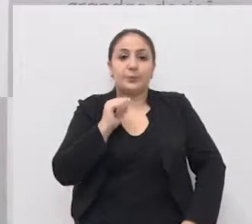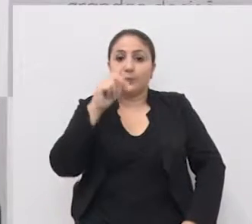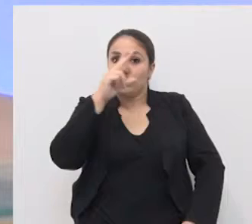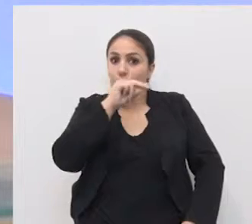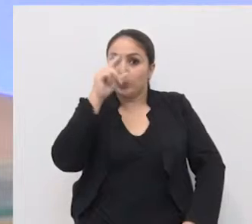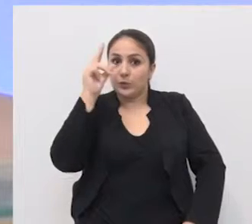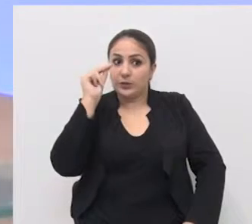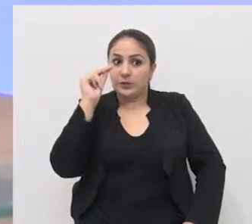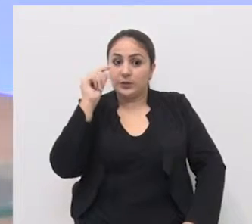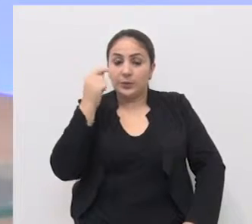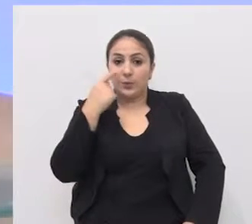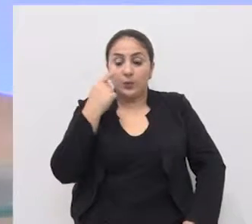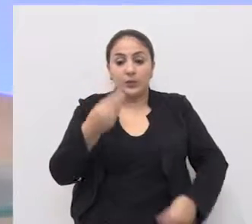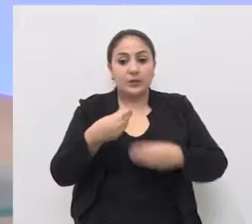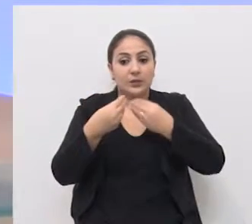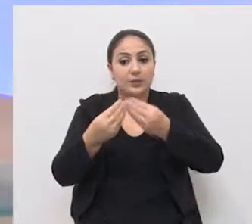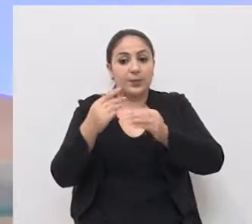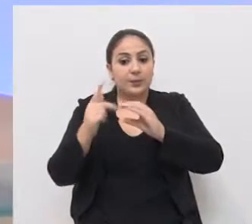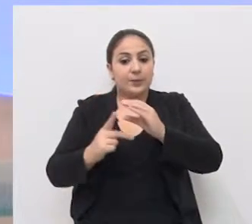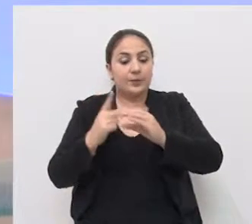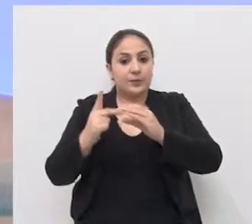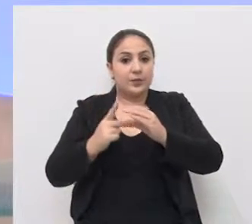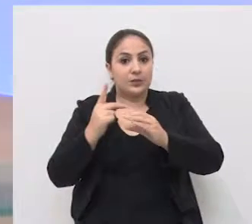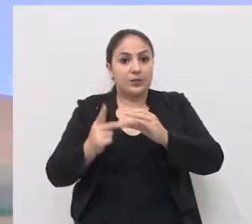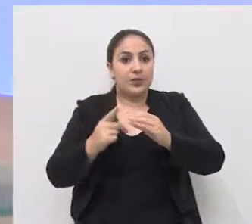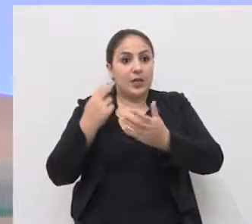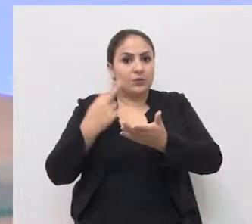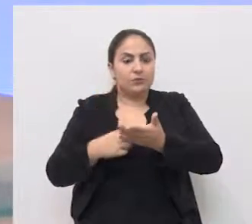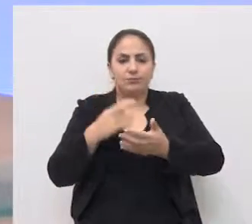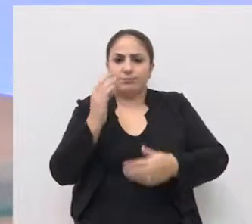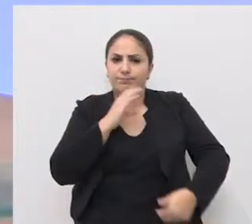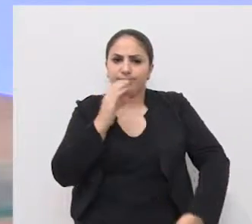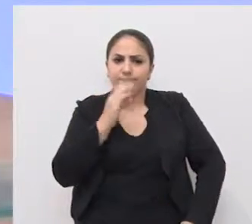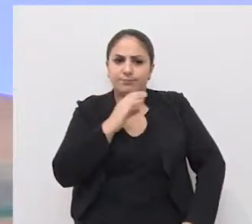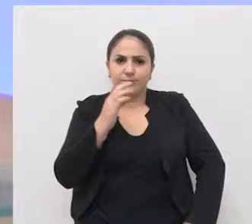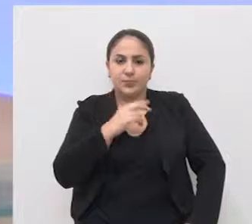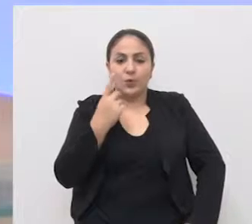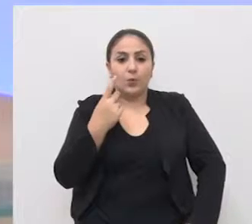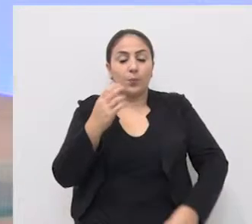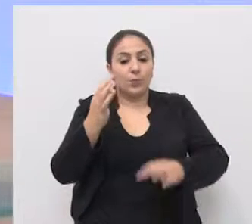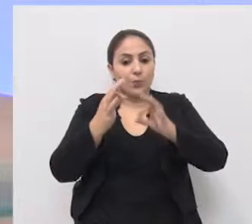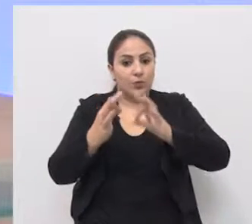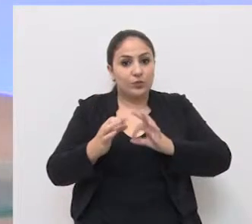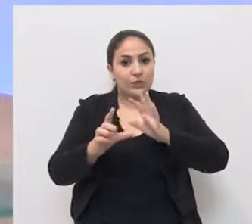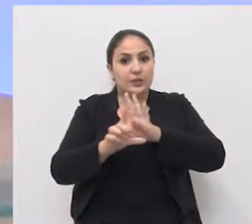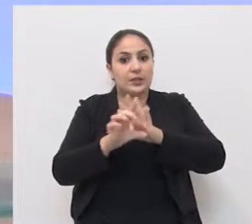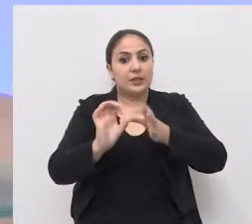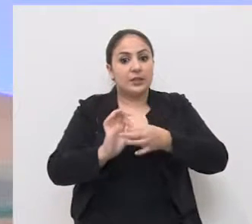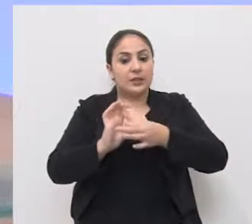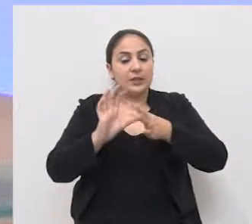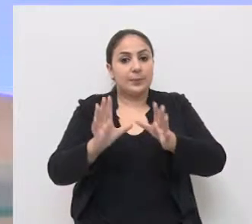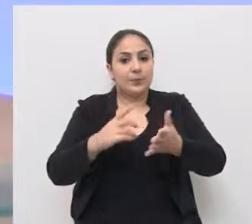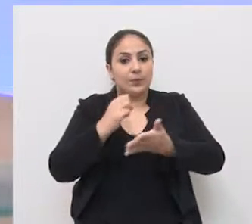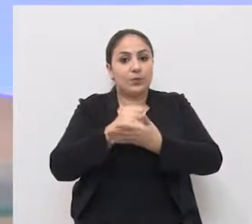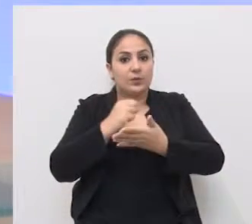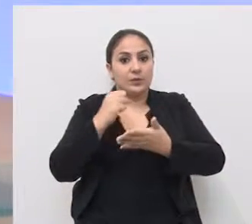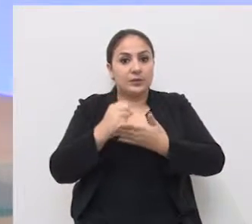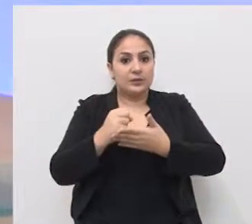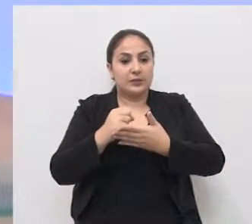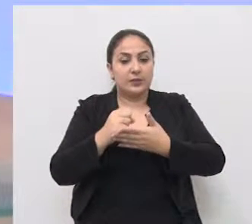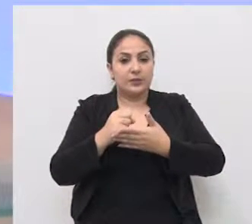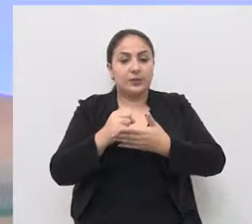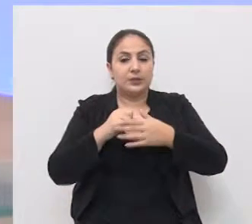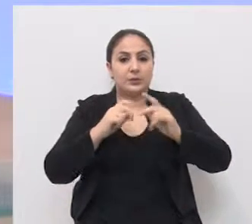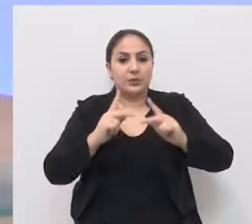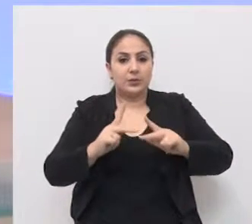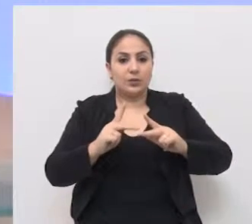mais rápida. O Poder Executivo enviou para a Câmara de Vereadores, em regime de urgência, o projeto de lei que autoriza